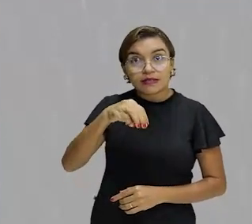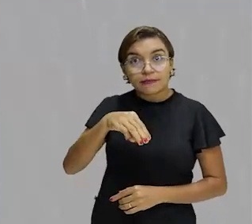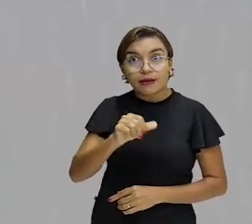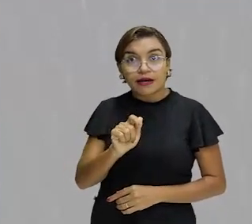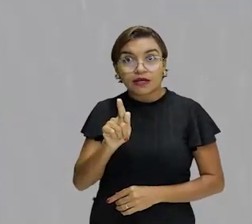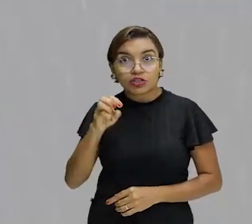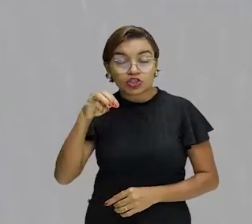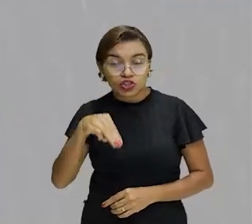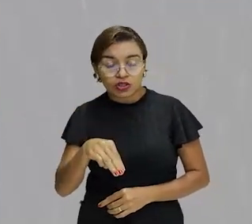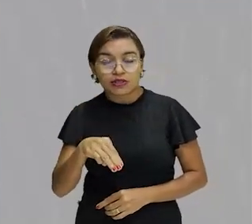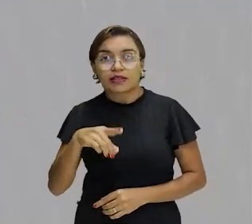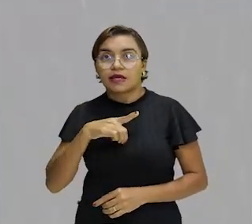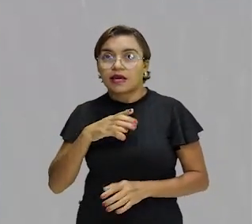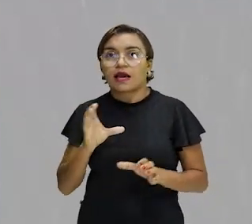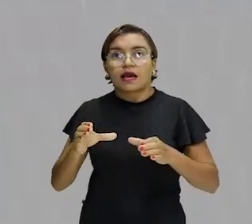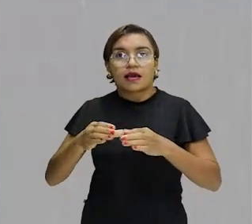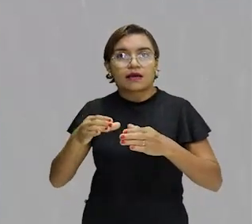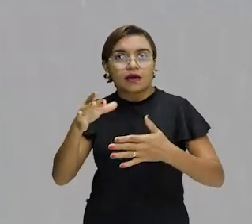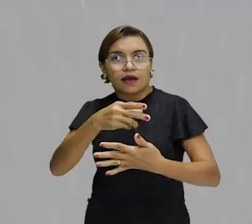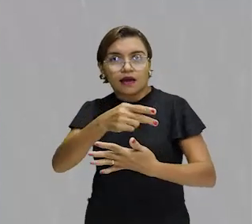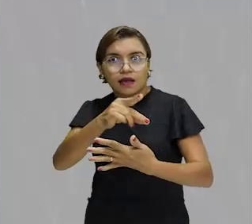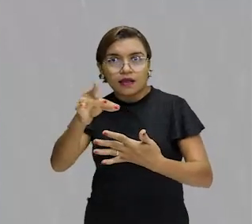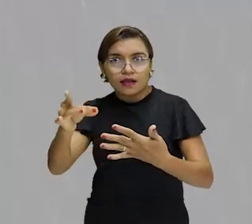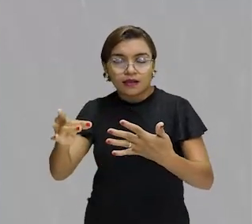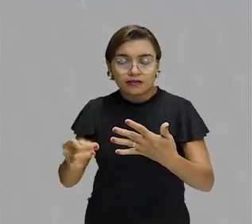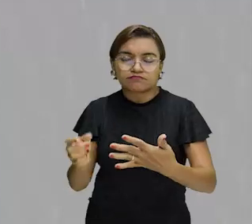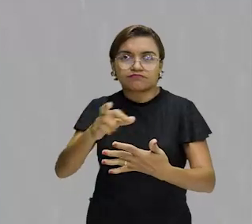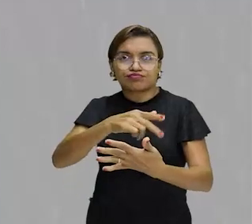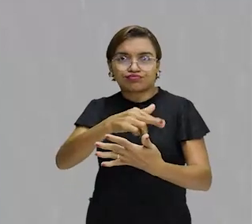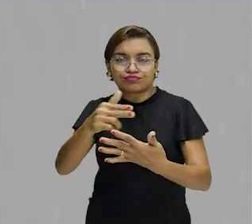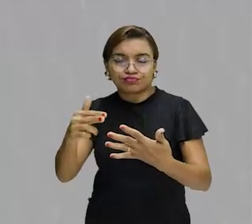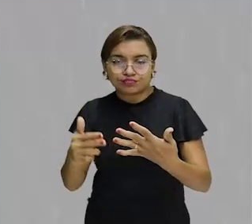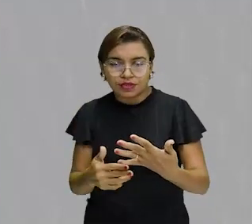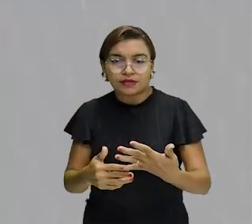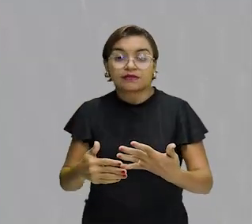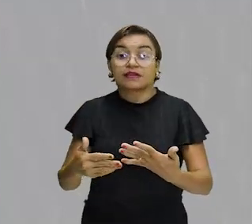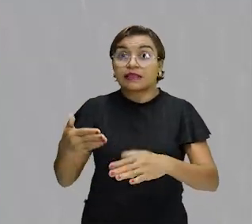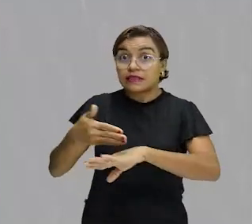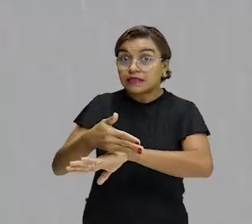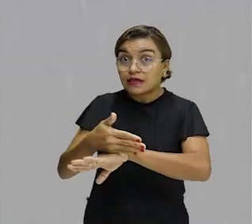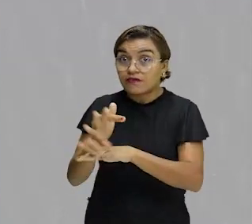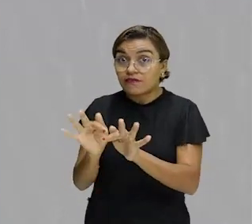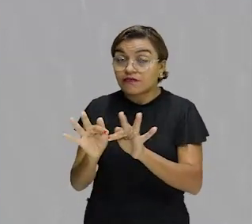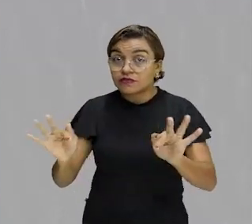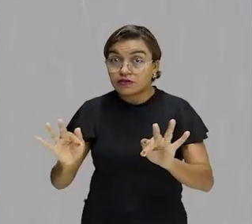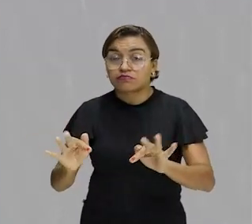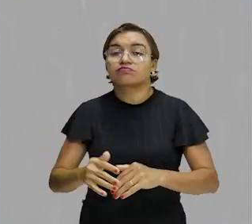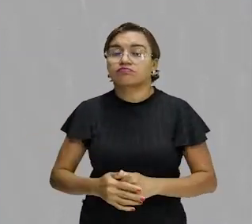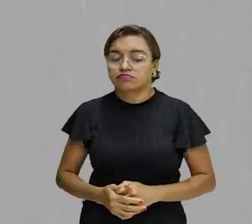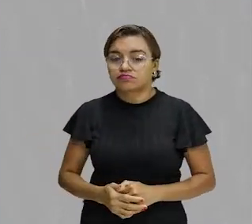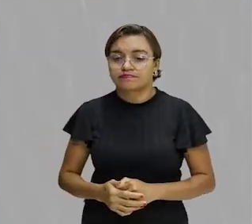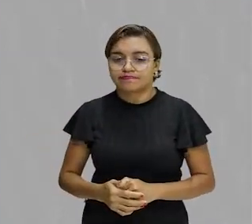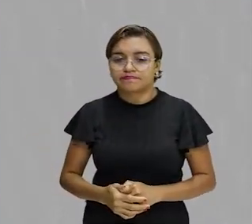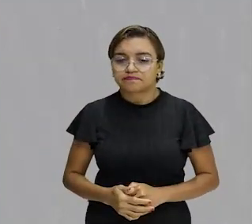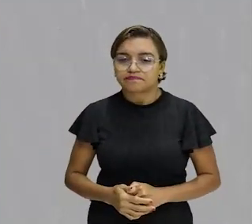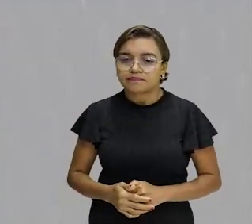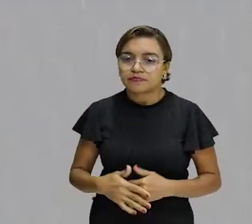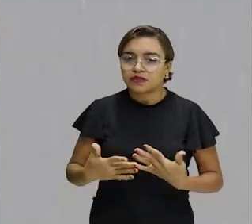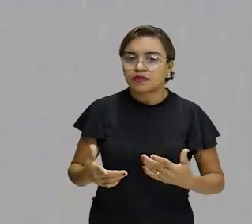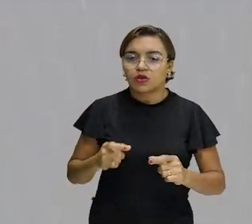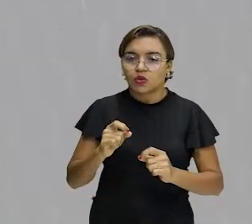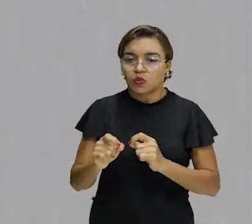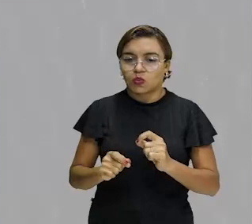é essa associação que eu quero sempre que você lembre, essa terminologia que tem, tá? Na teoria dos conjuntos. Paramos no G do 12, né?